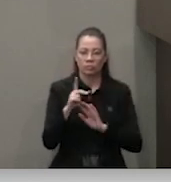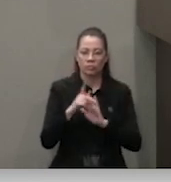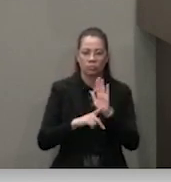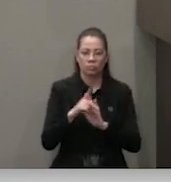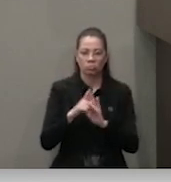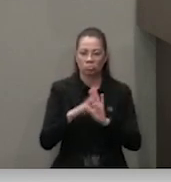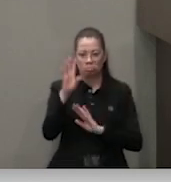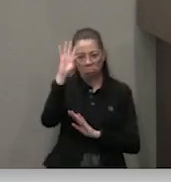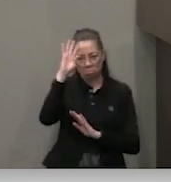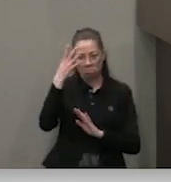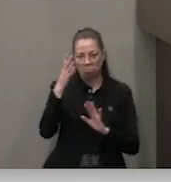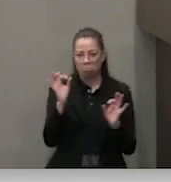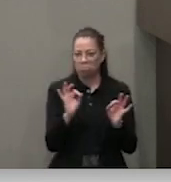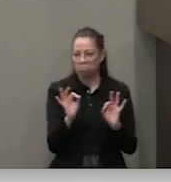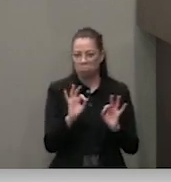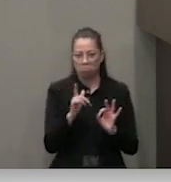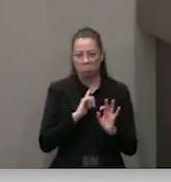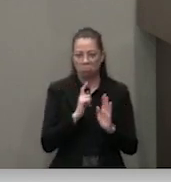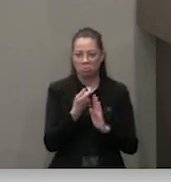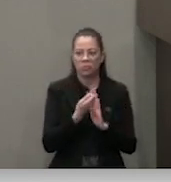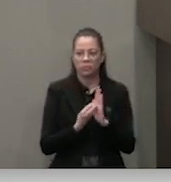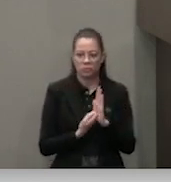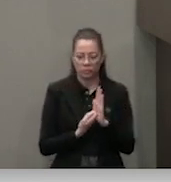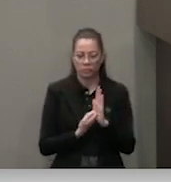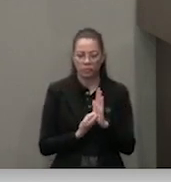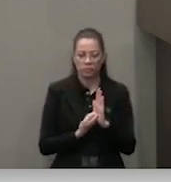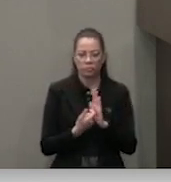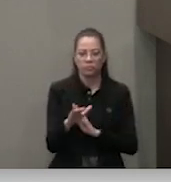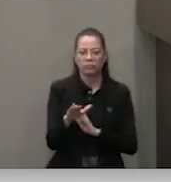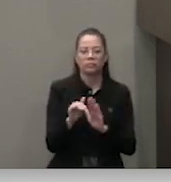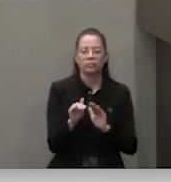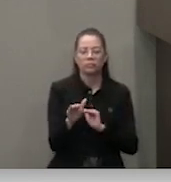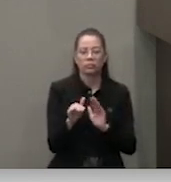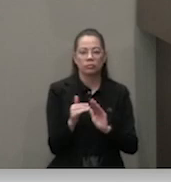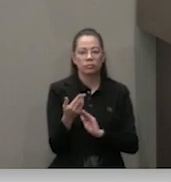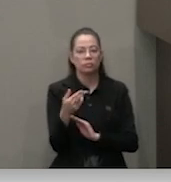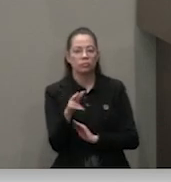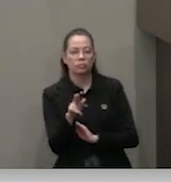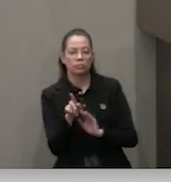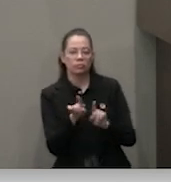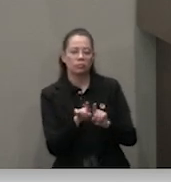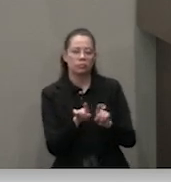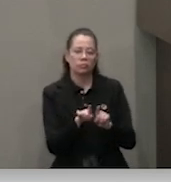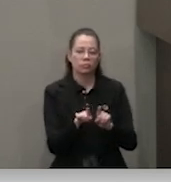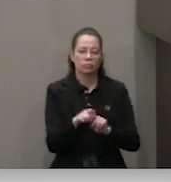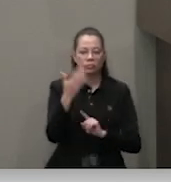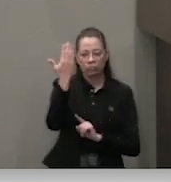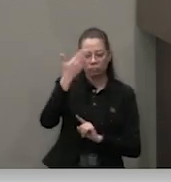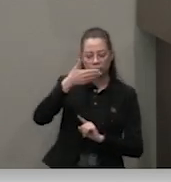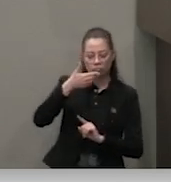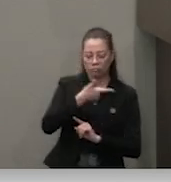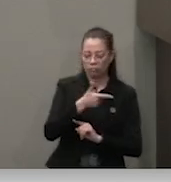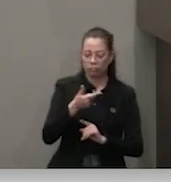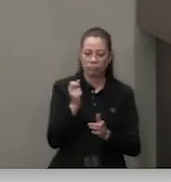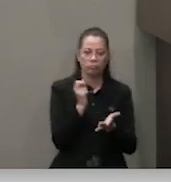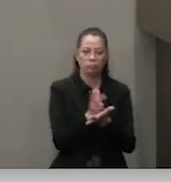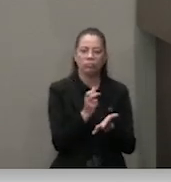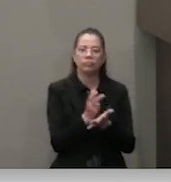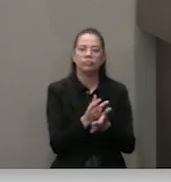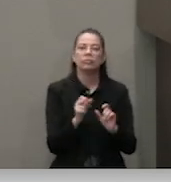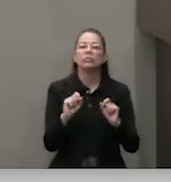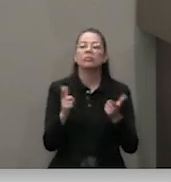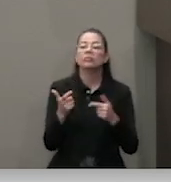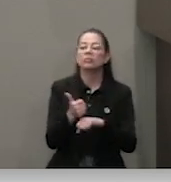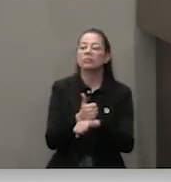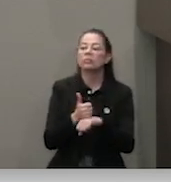este que não resolve tem um concurso público aí chama do concurso ou ainda nos comprova que não fechou as vagas Quais são os